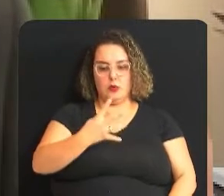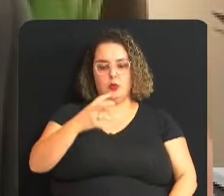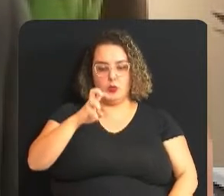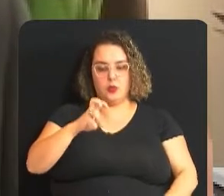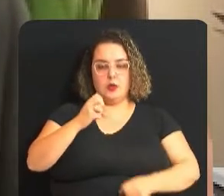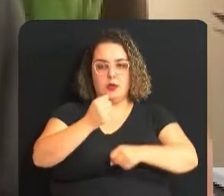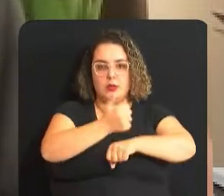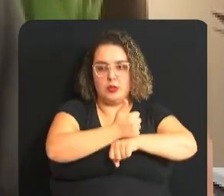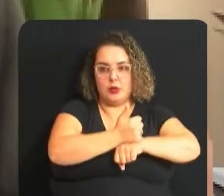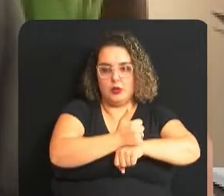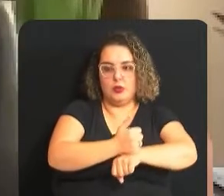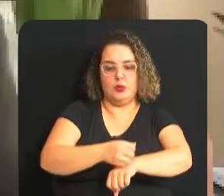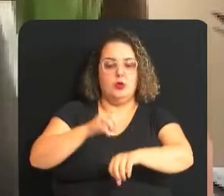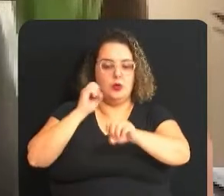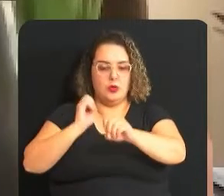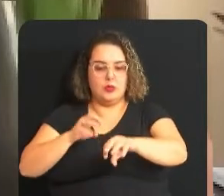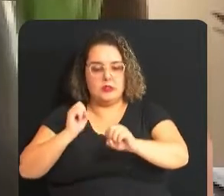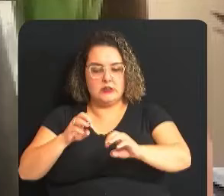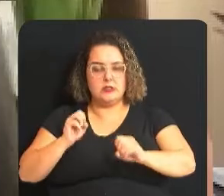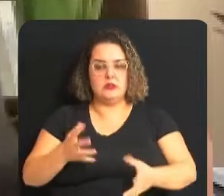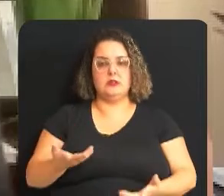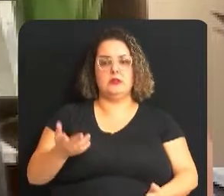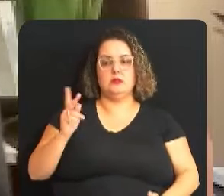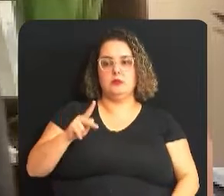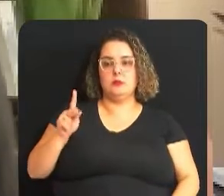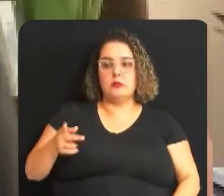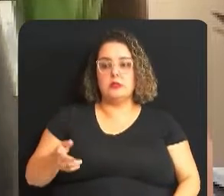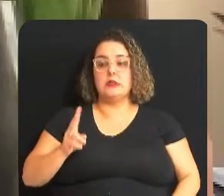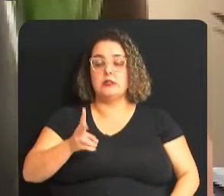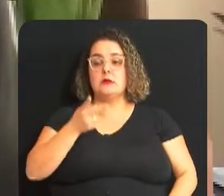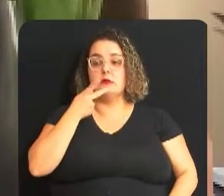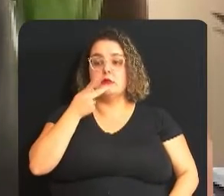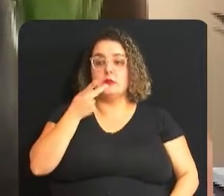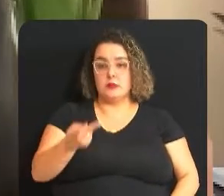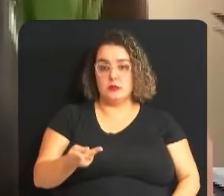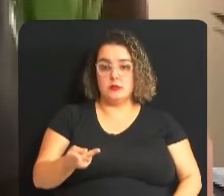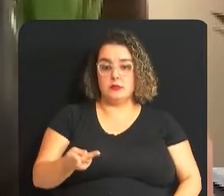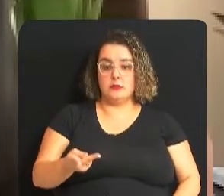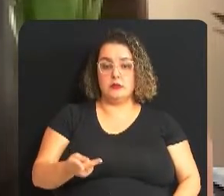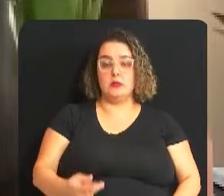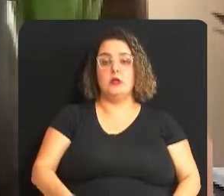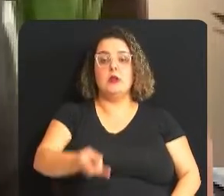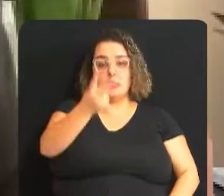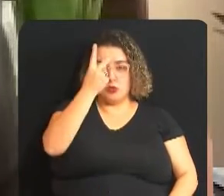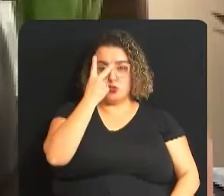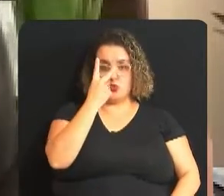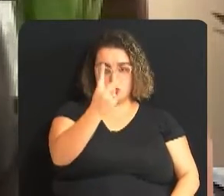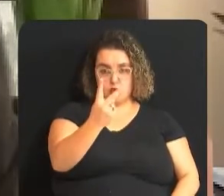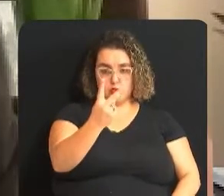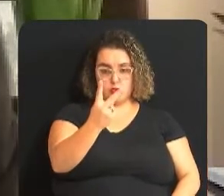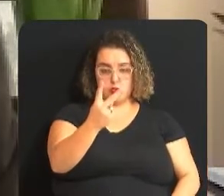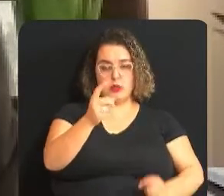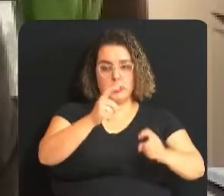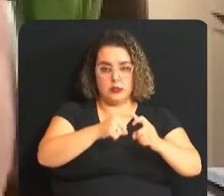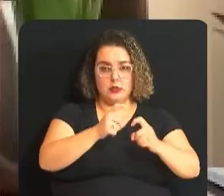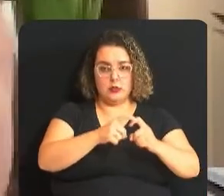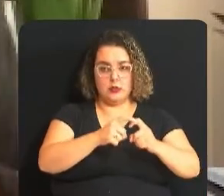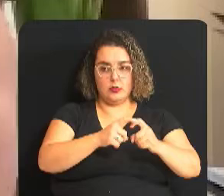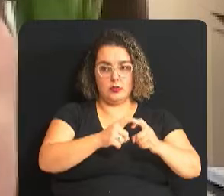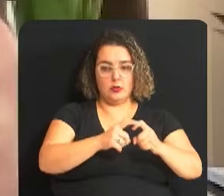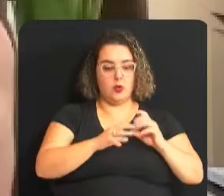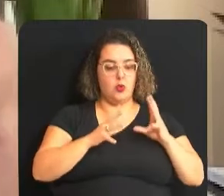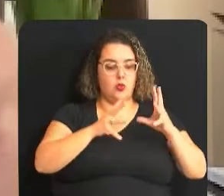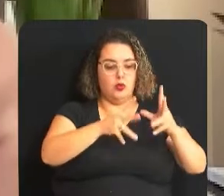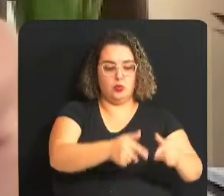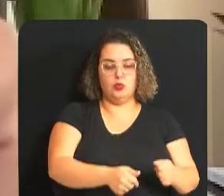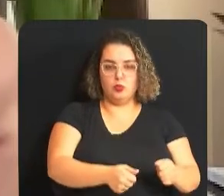carreira, dando aula como professor, a gente sempre falava para os alunos, tem 2 especialidades na medicina, clínica